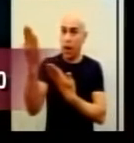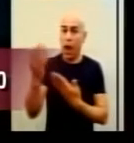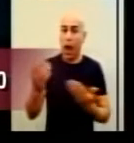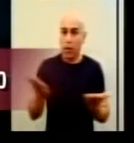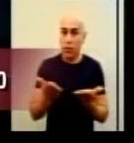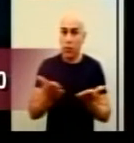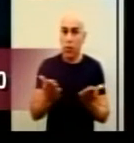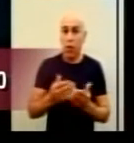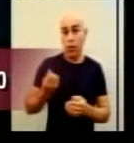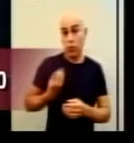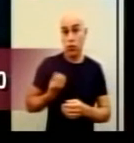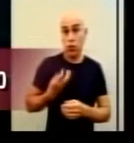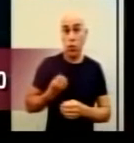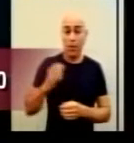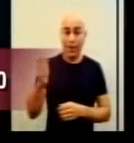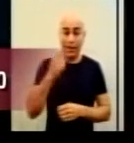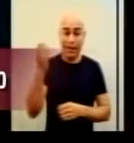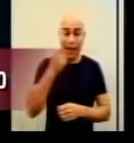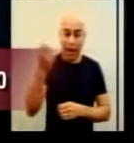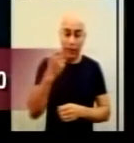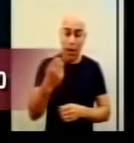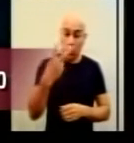graves internados. Até o momento, nós temos